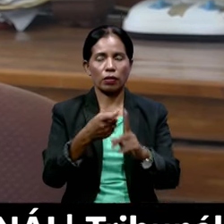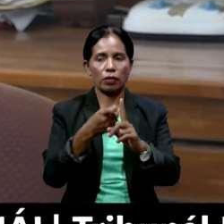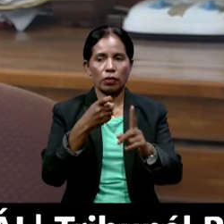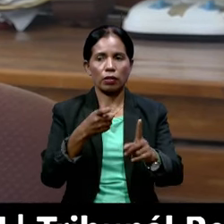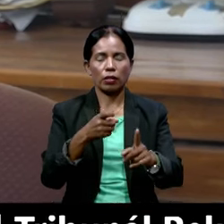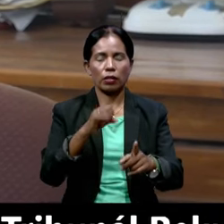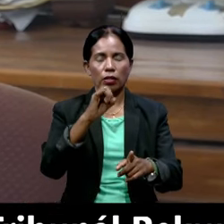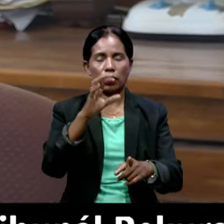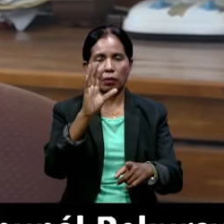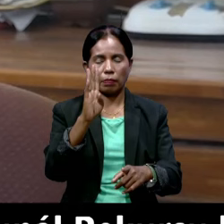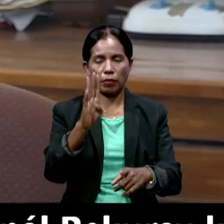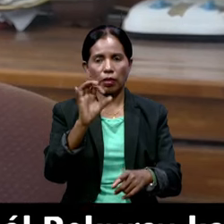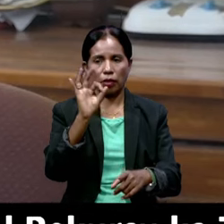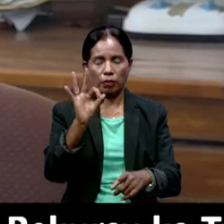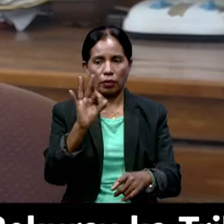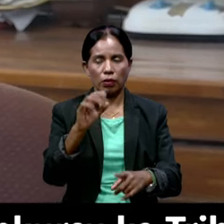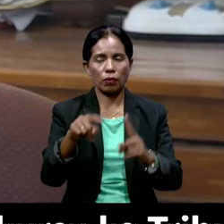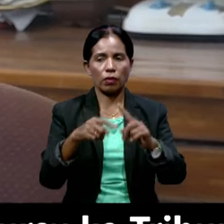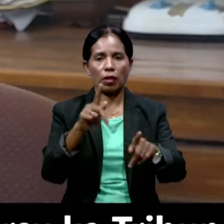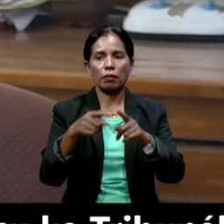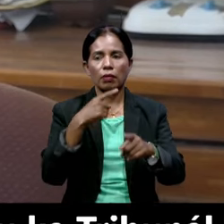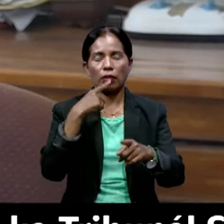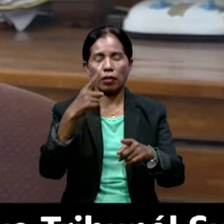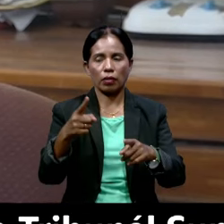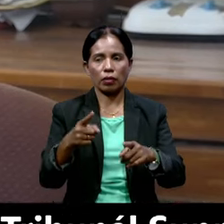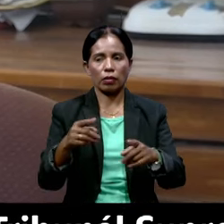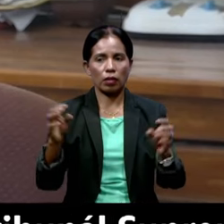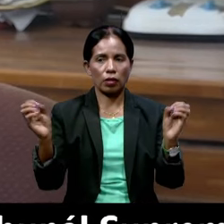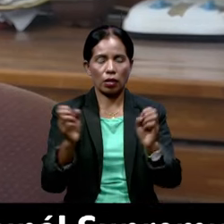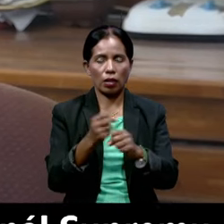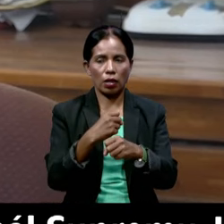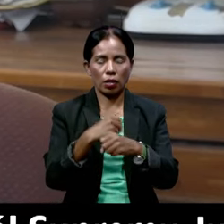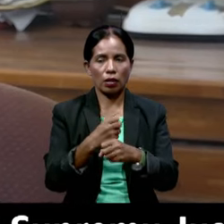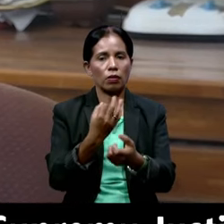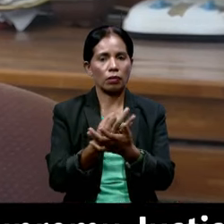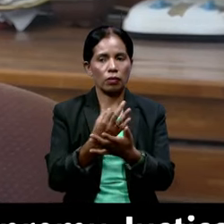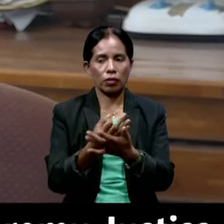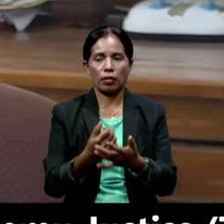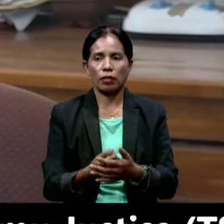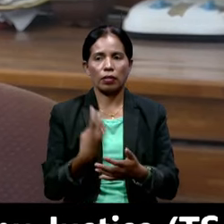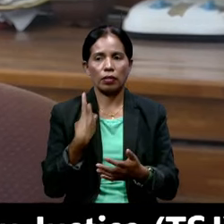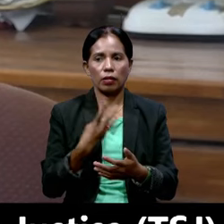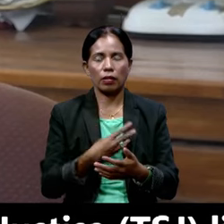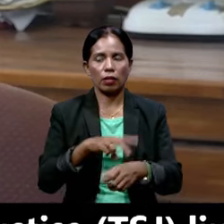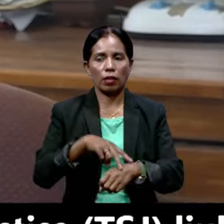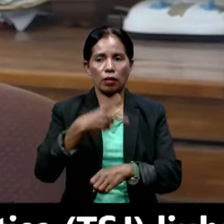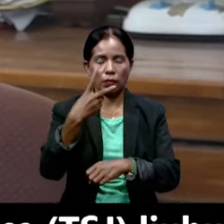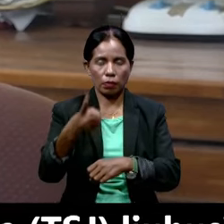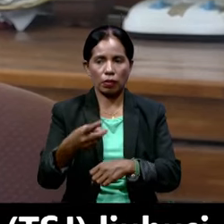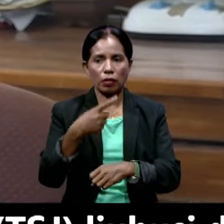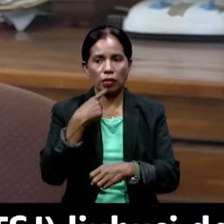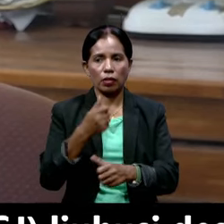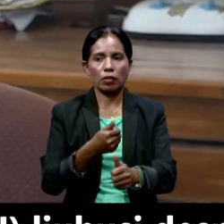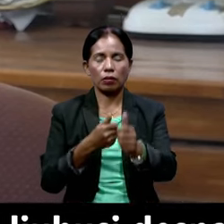IMF. Bahiro kwan ema dia sektor ida ne la produce osang ita mos moni elina hatete tuir saira